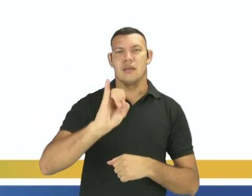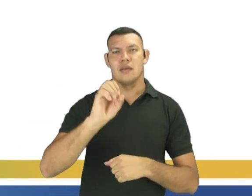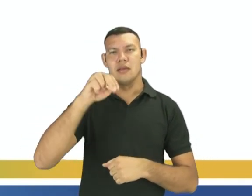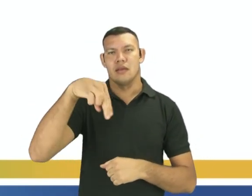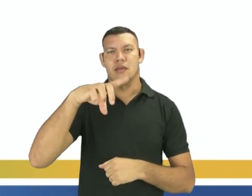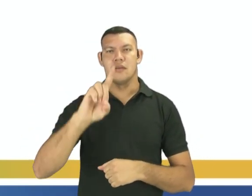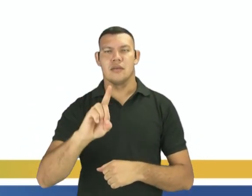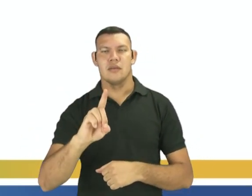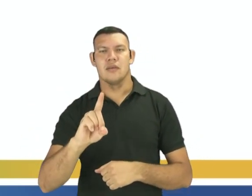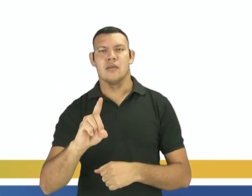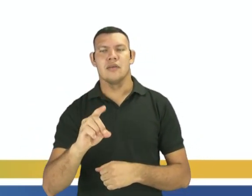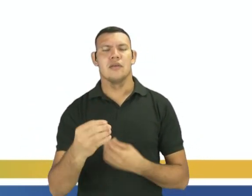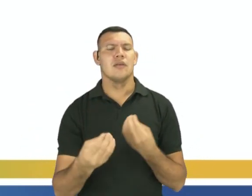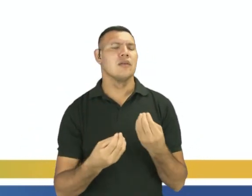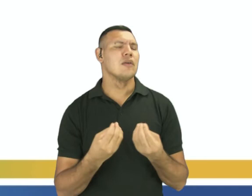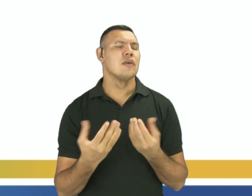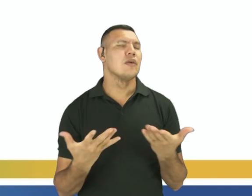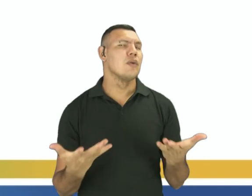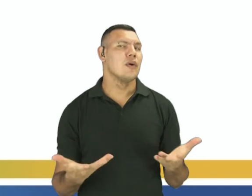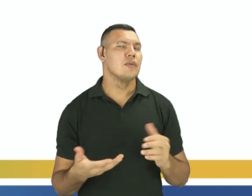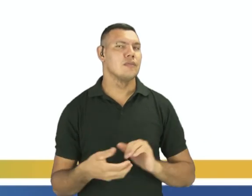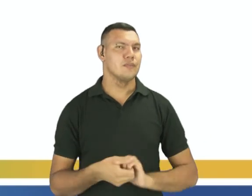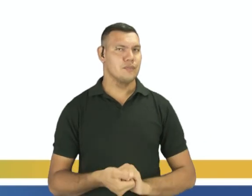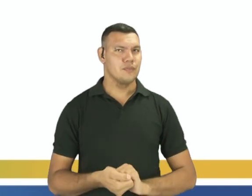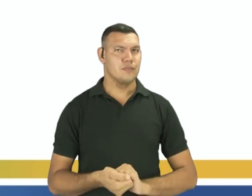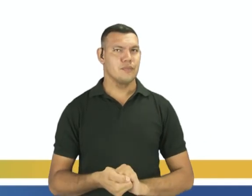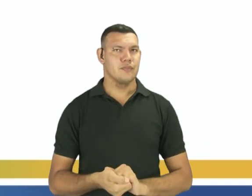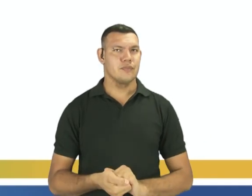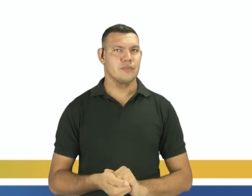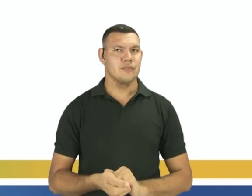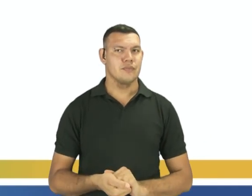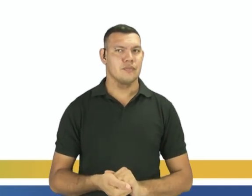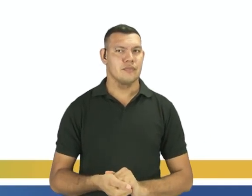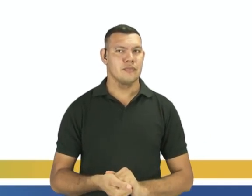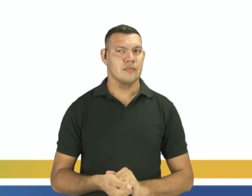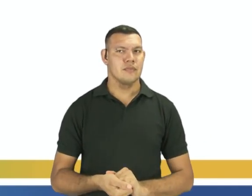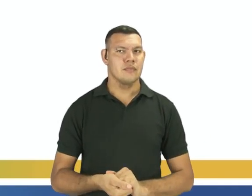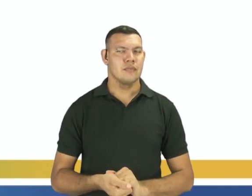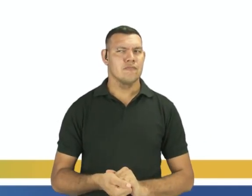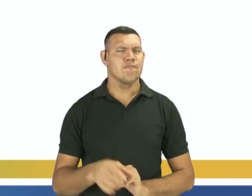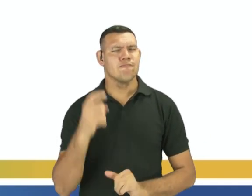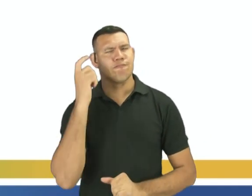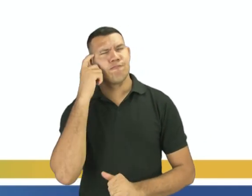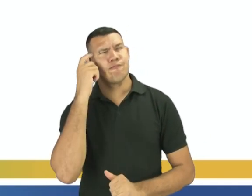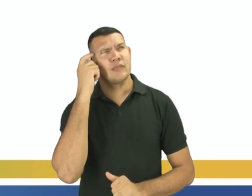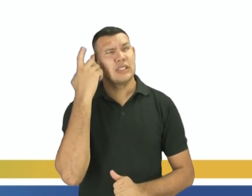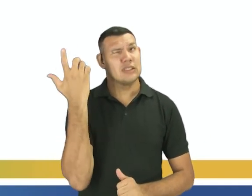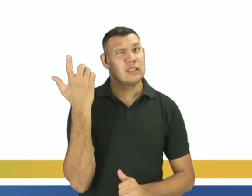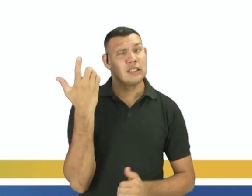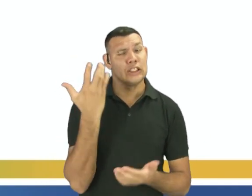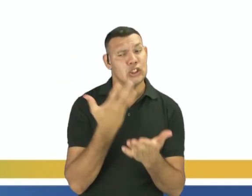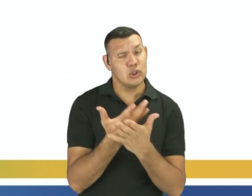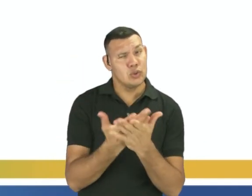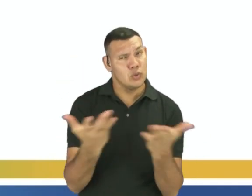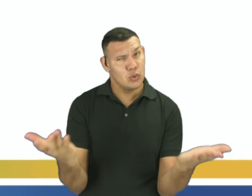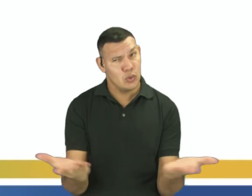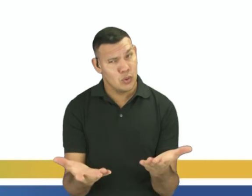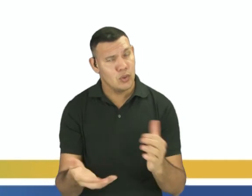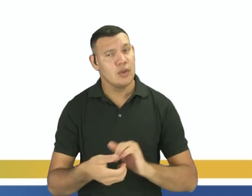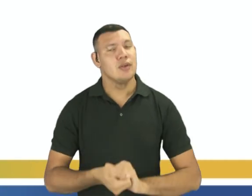no gerúndio ou no infinitivo? Vamos lá? O que é que você acha? O que é que você viu? O que é que nós vimos?